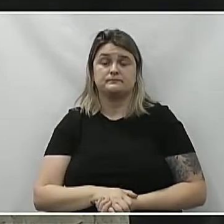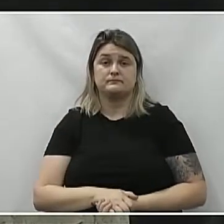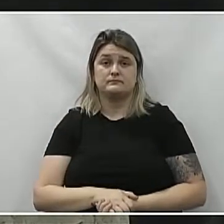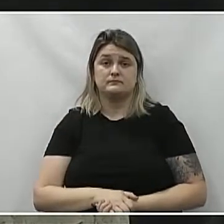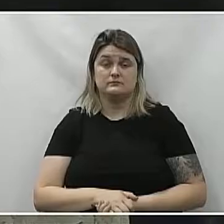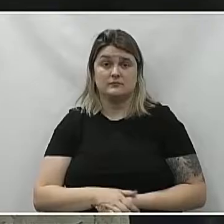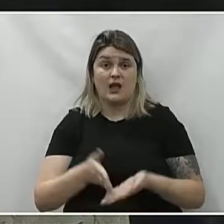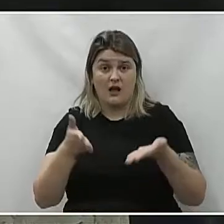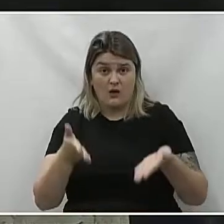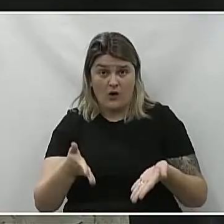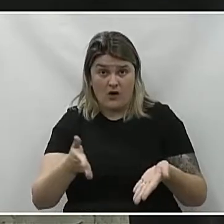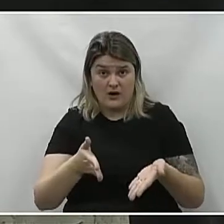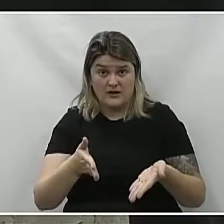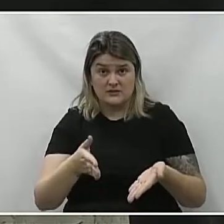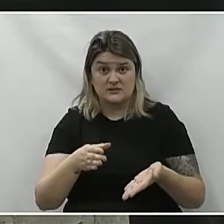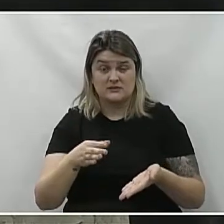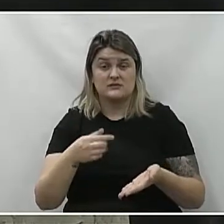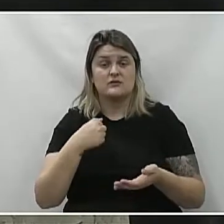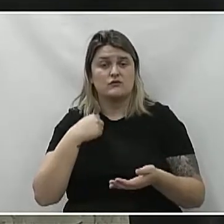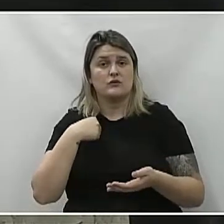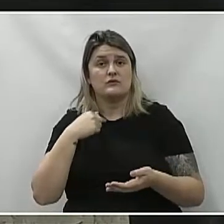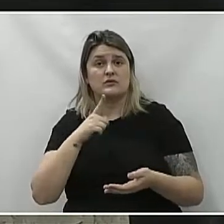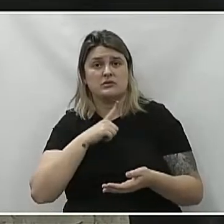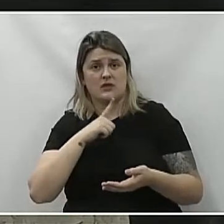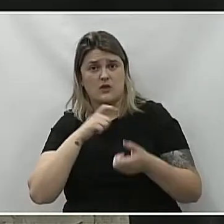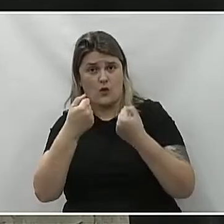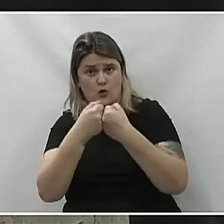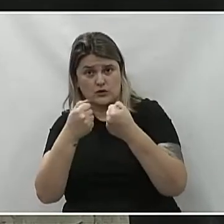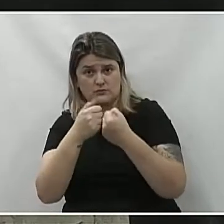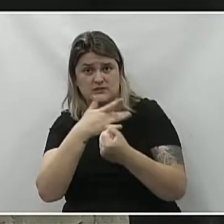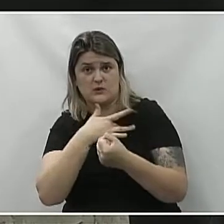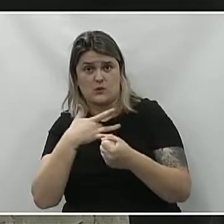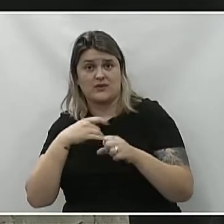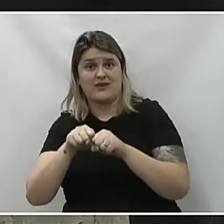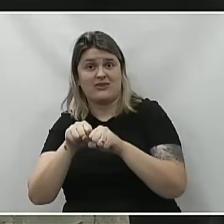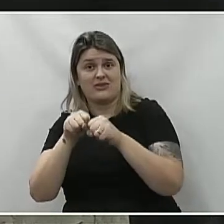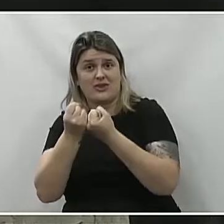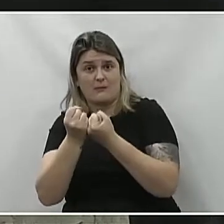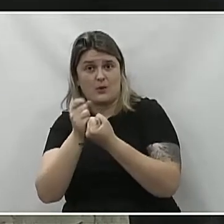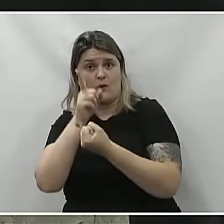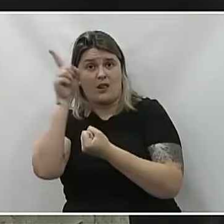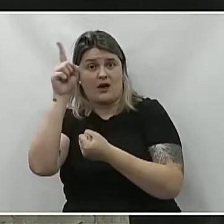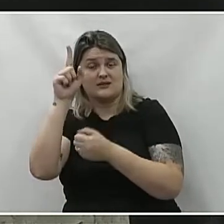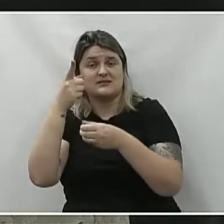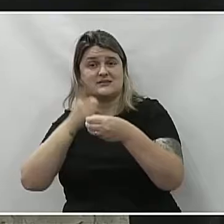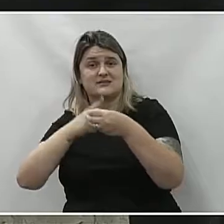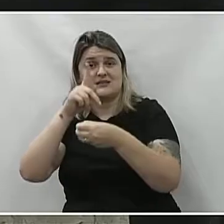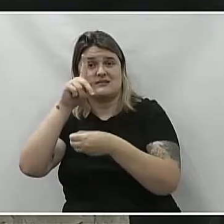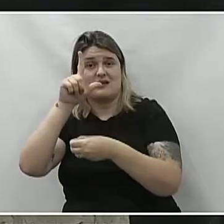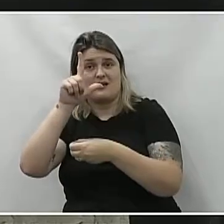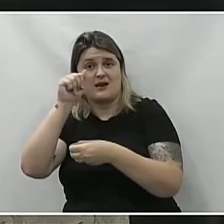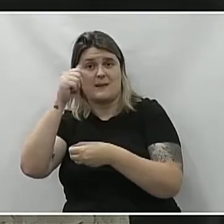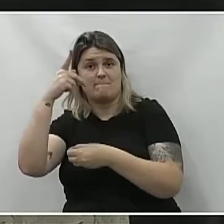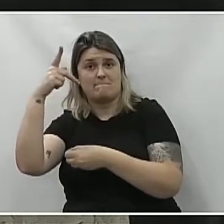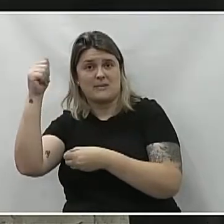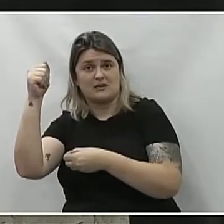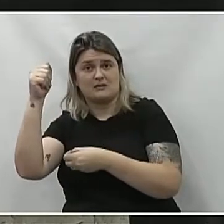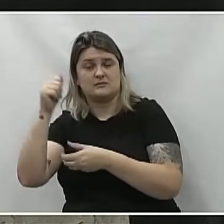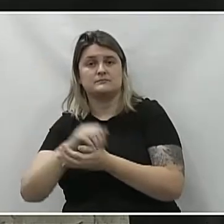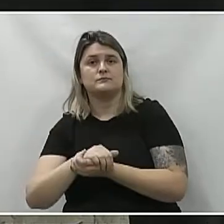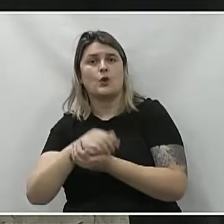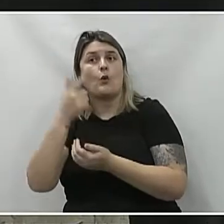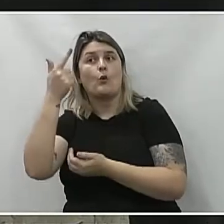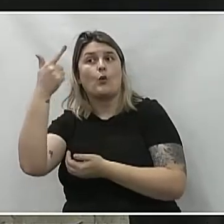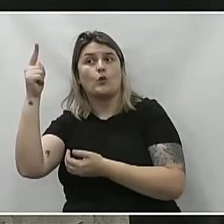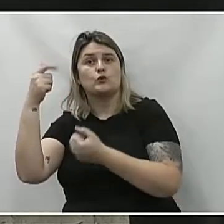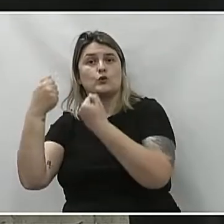e isso, se quiser, eu coloco o áudio. Tem um ônibus da saúde quebrado na região da Lapa, que está sendo... Outro